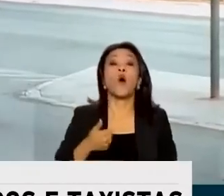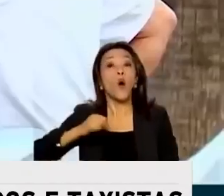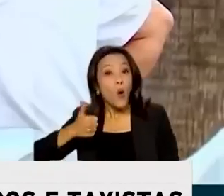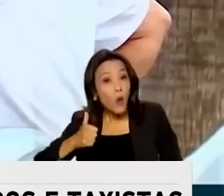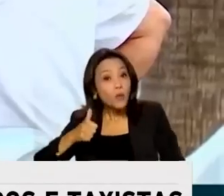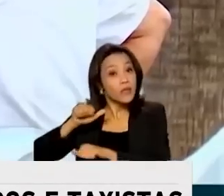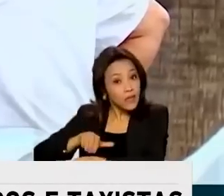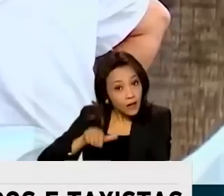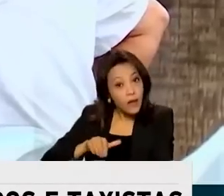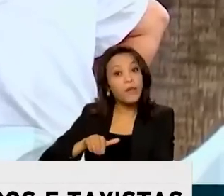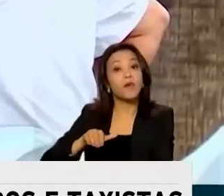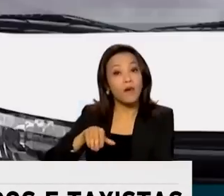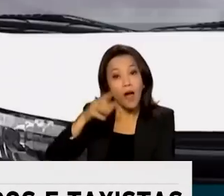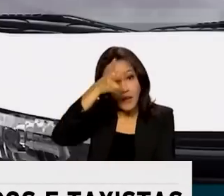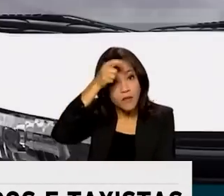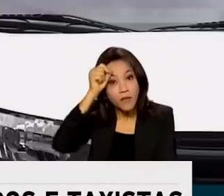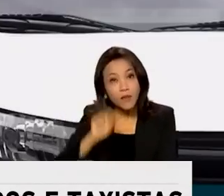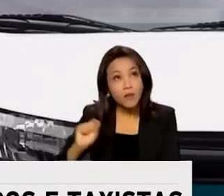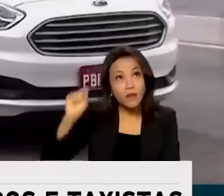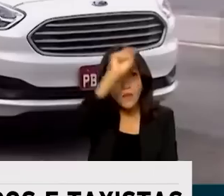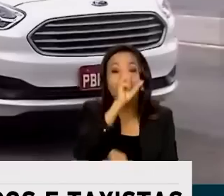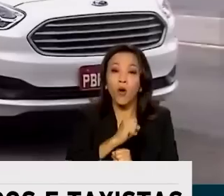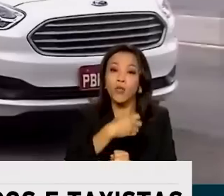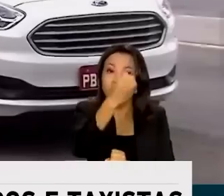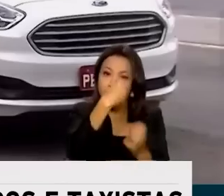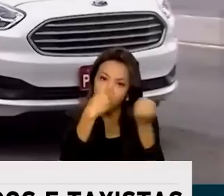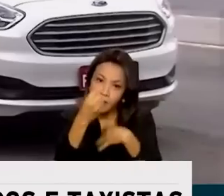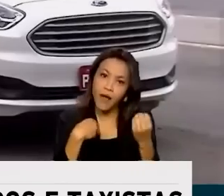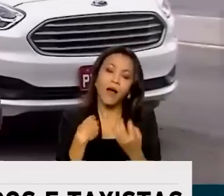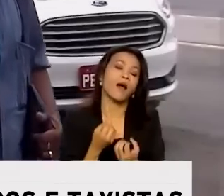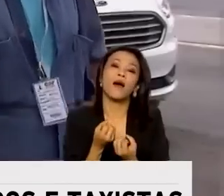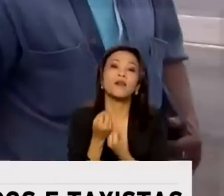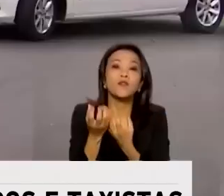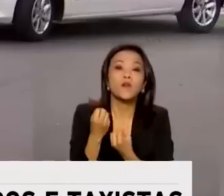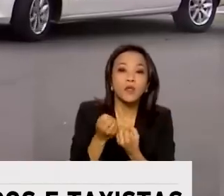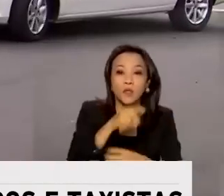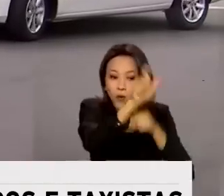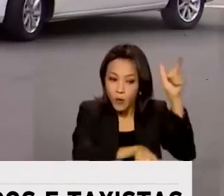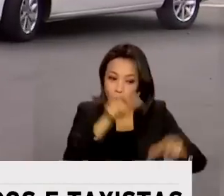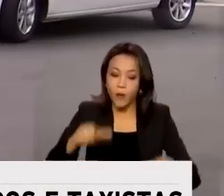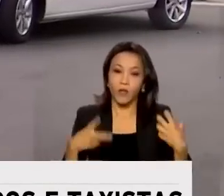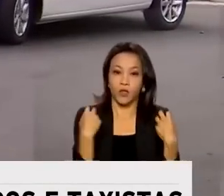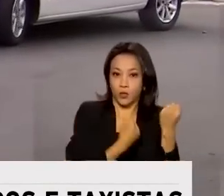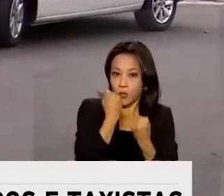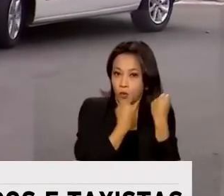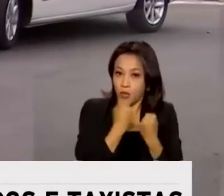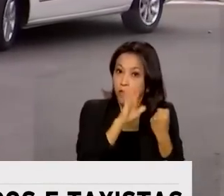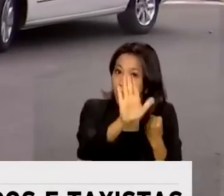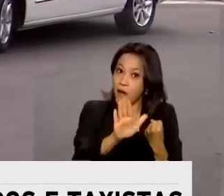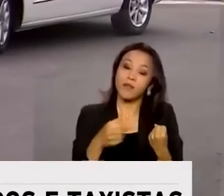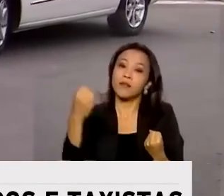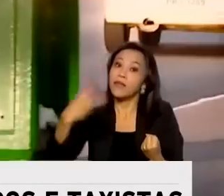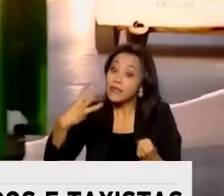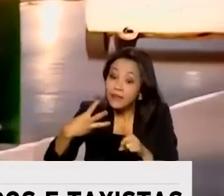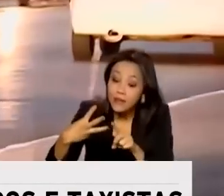a DataPrev, empresa de processamento de dados responsável pela geração das folhas de pagamento, quais os beneficiários que não preenchiam